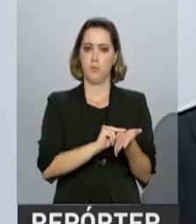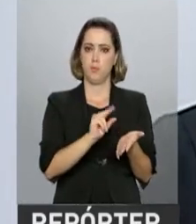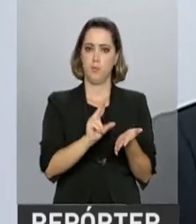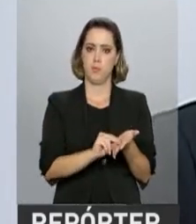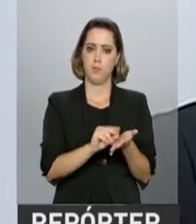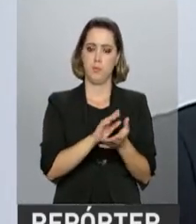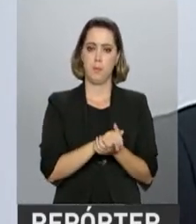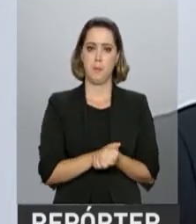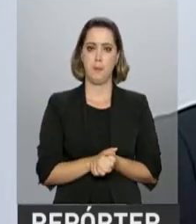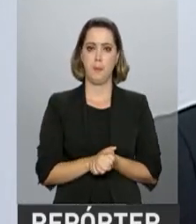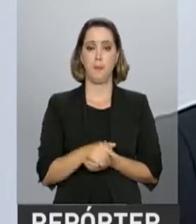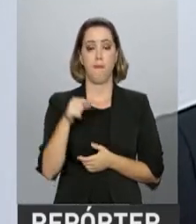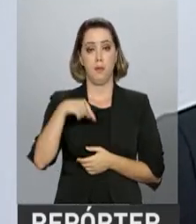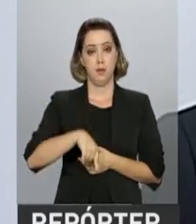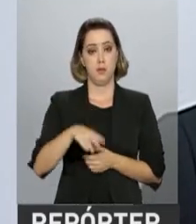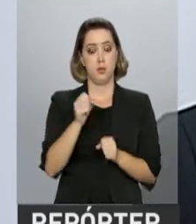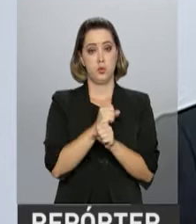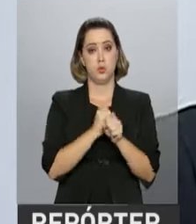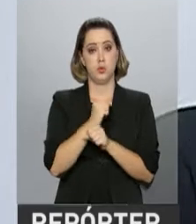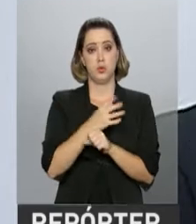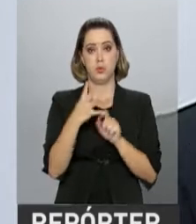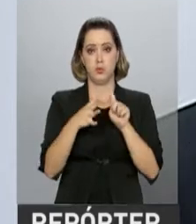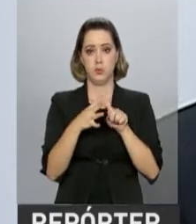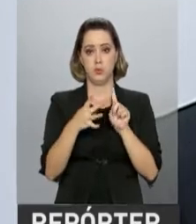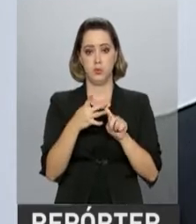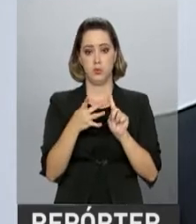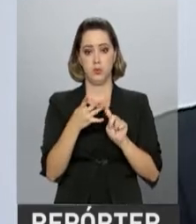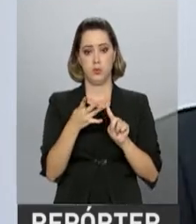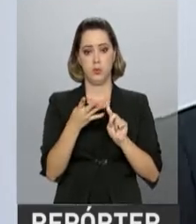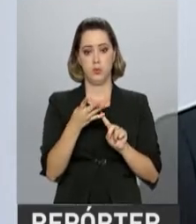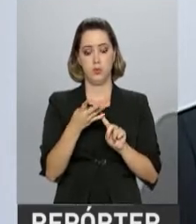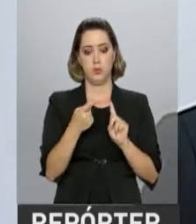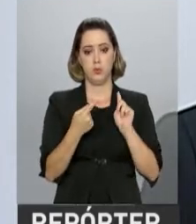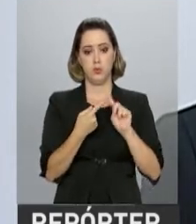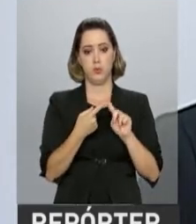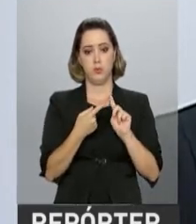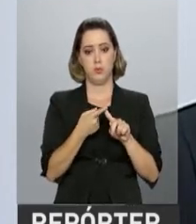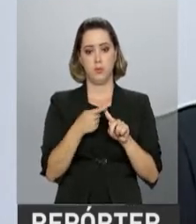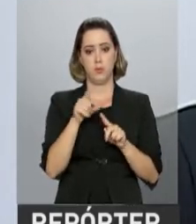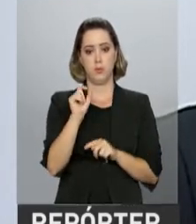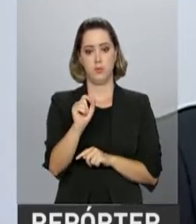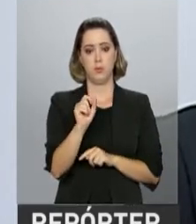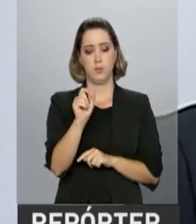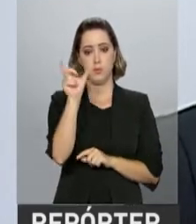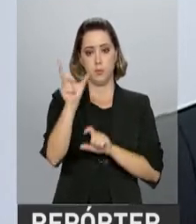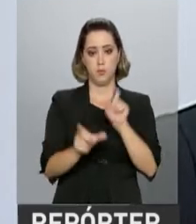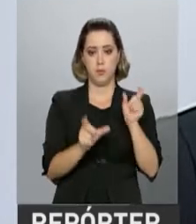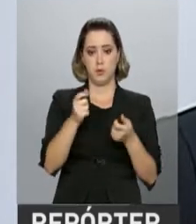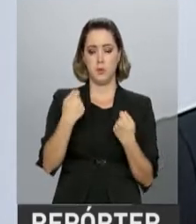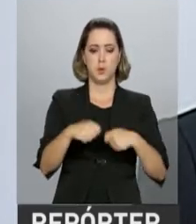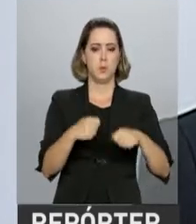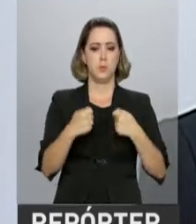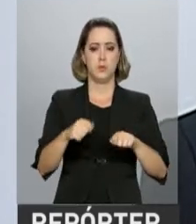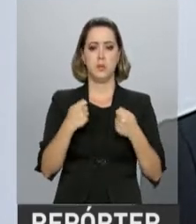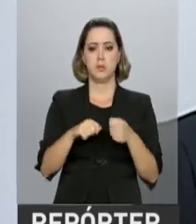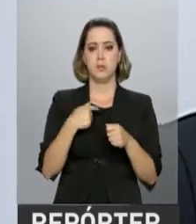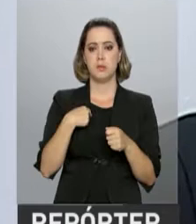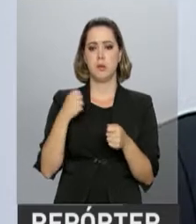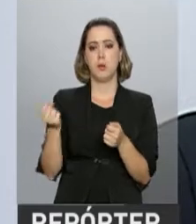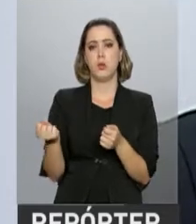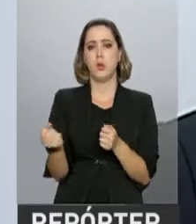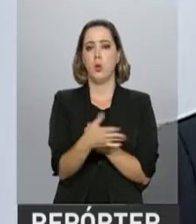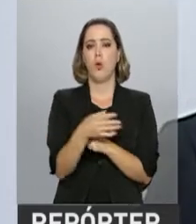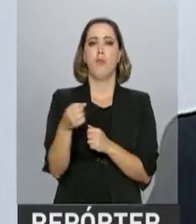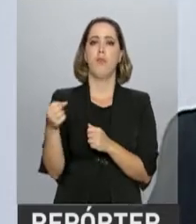à receita este ano inovou com quatro novidades a primeira delas é que o contribuinte não precisa ficar atualizando